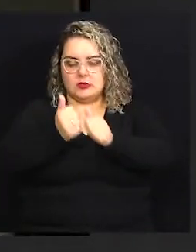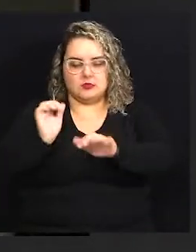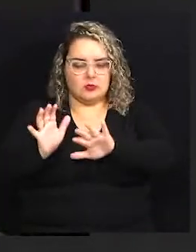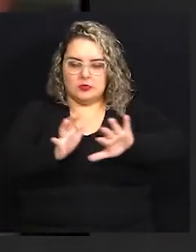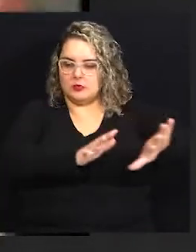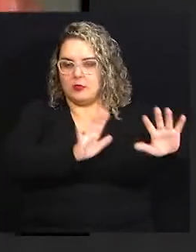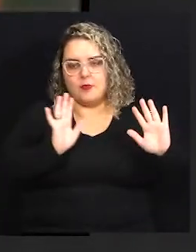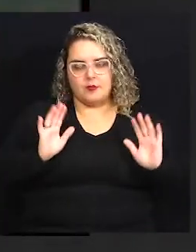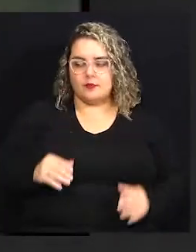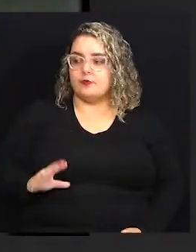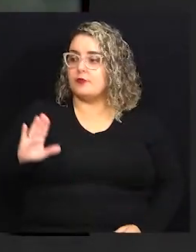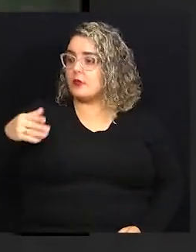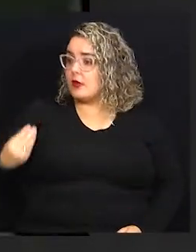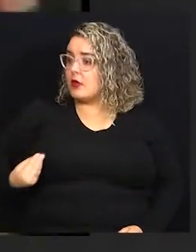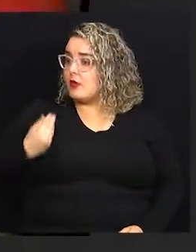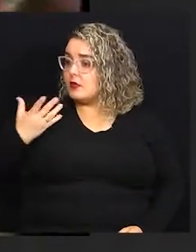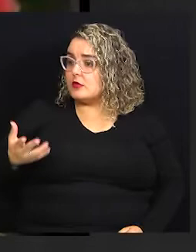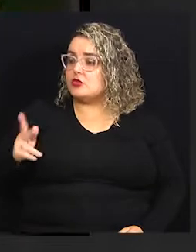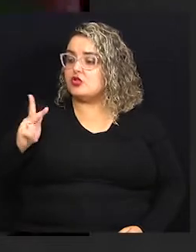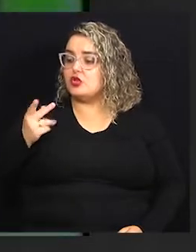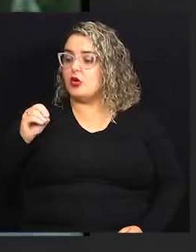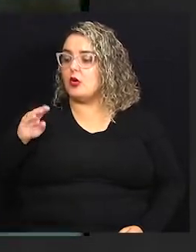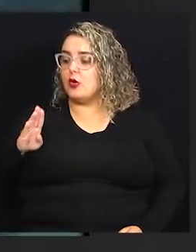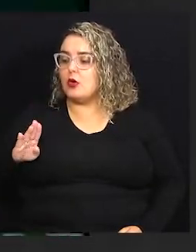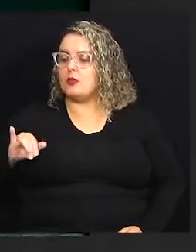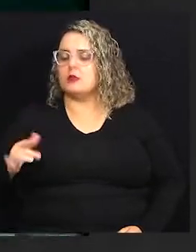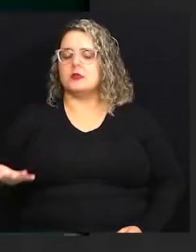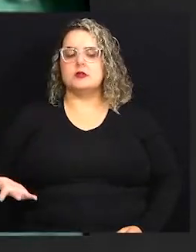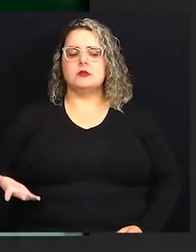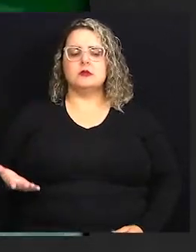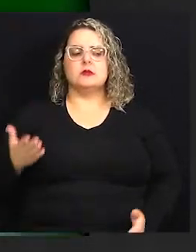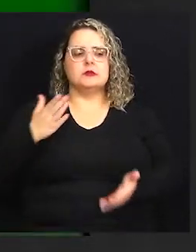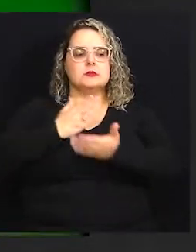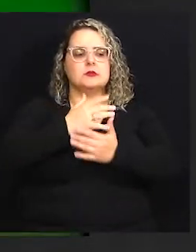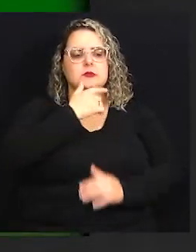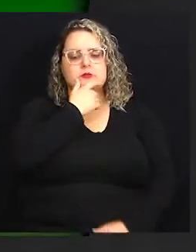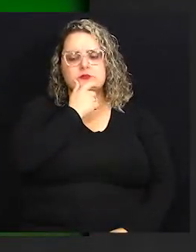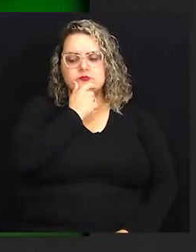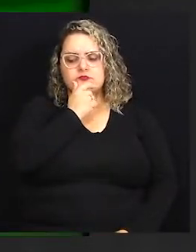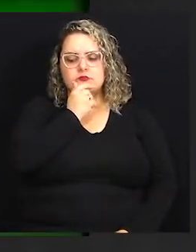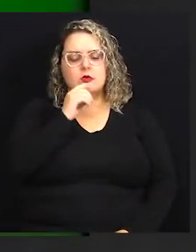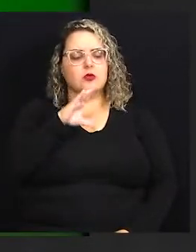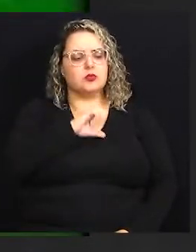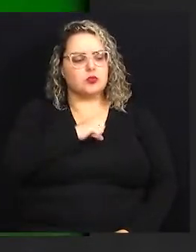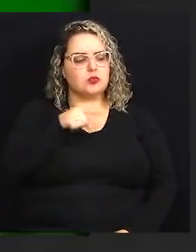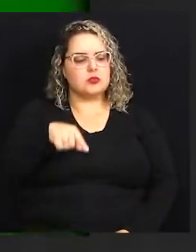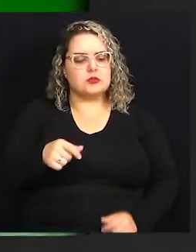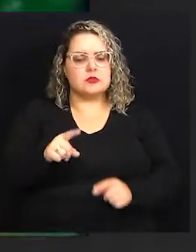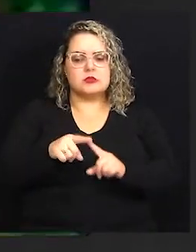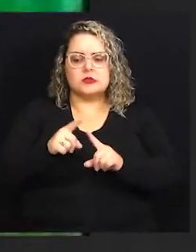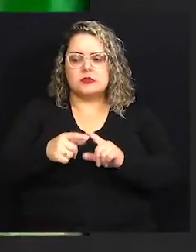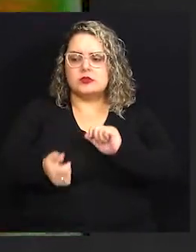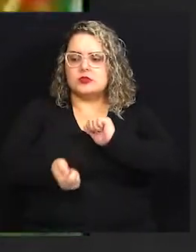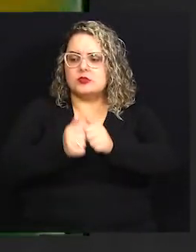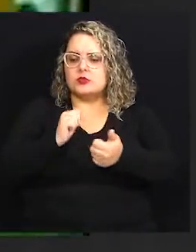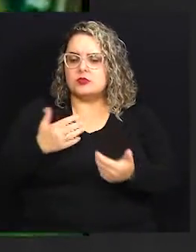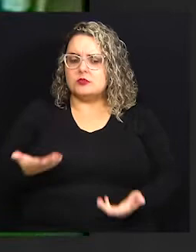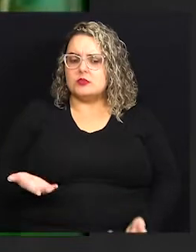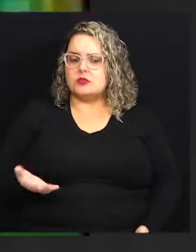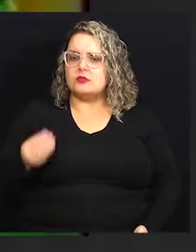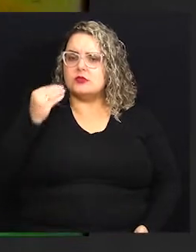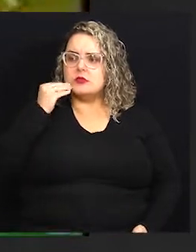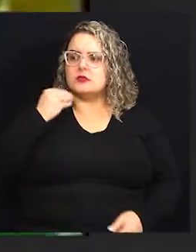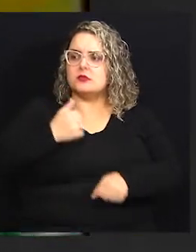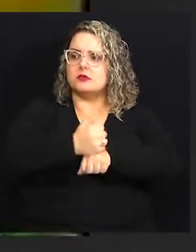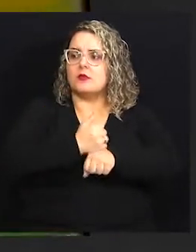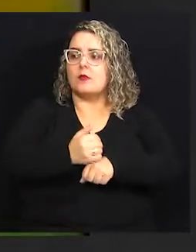vida passou de hobby para você falar assim, peraí, eu tô gostando dessa modalidade, acho que eu vou tentar seguir uma carreira no esporte? Quando eu saí para jogar no